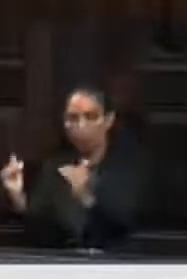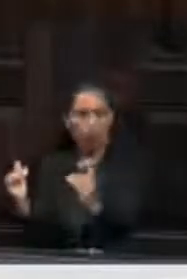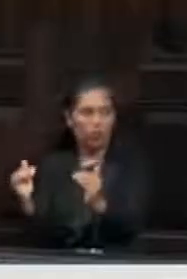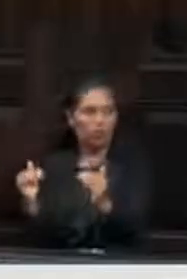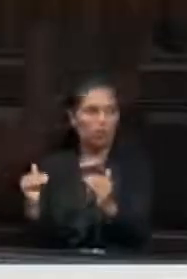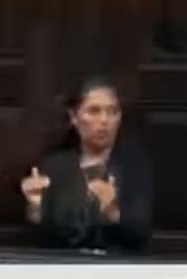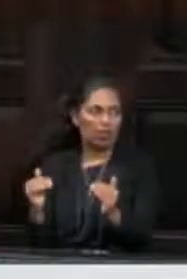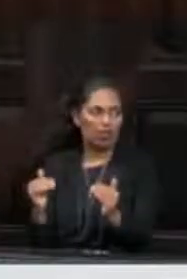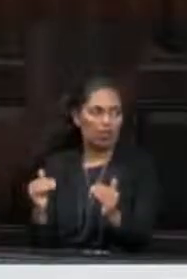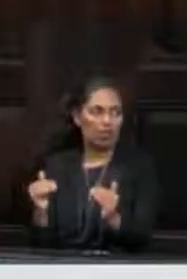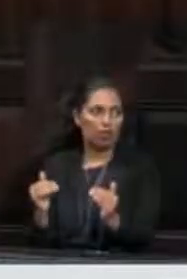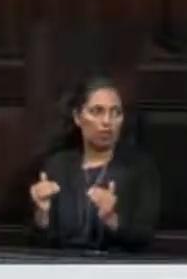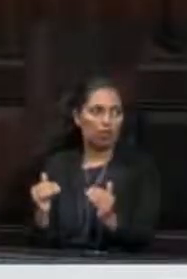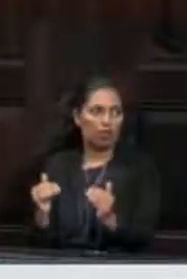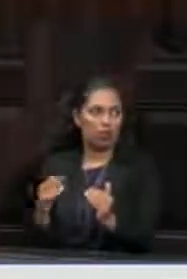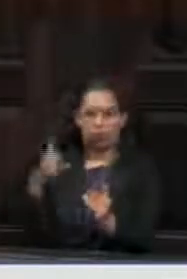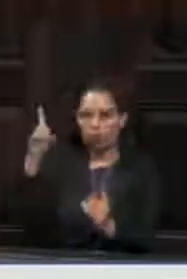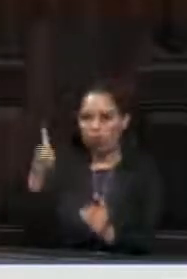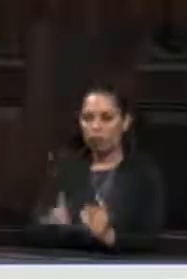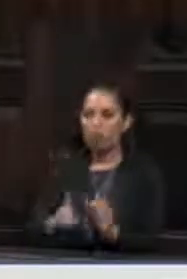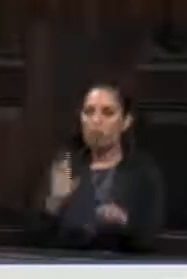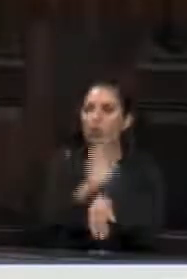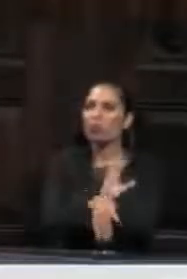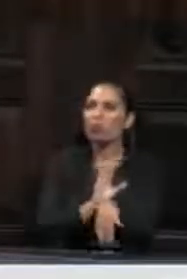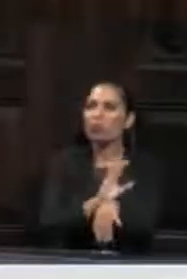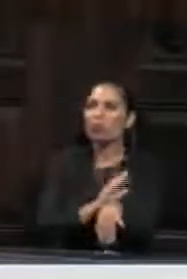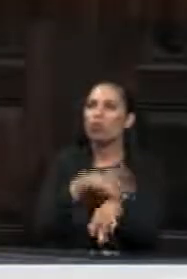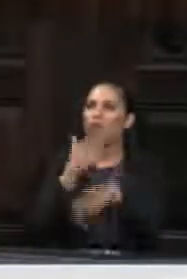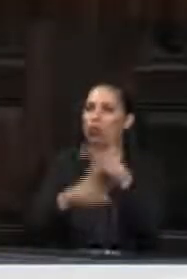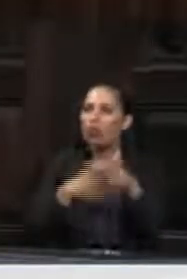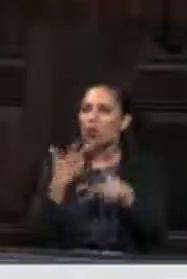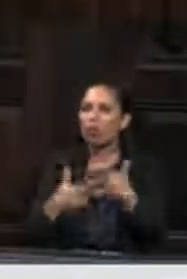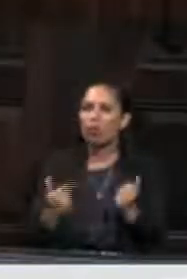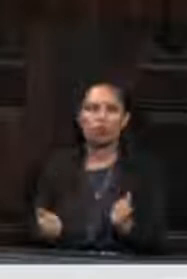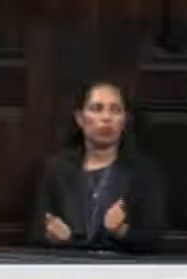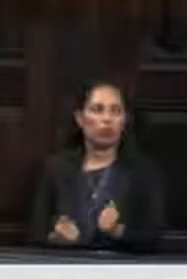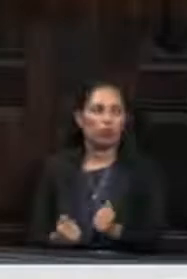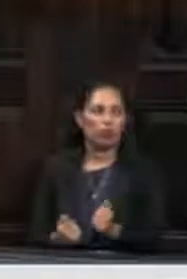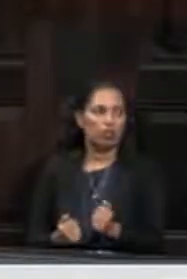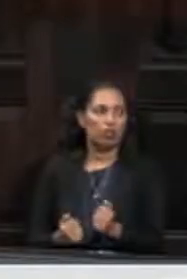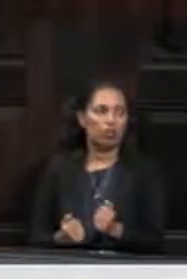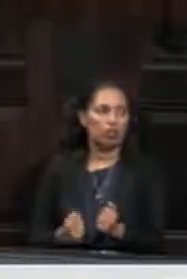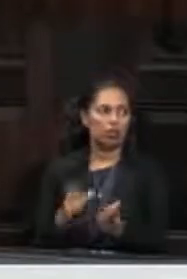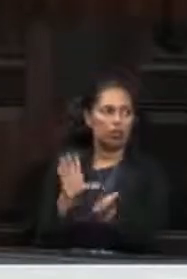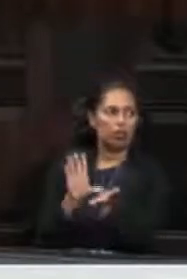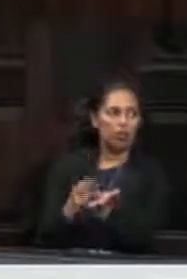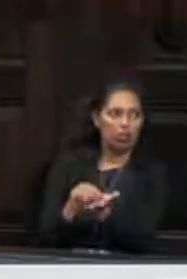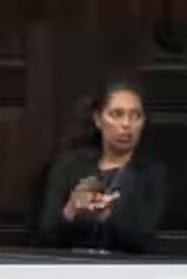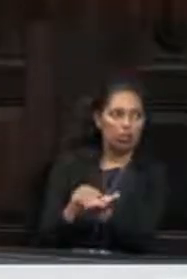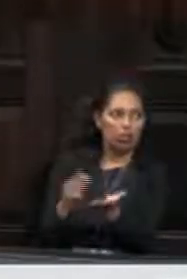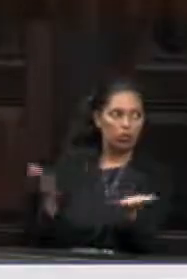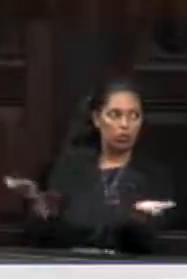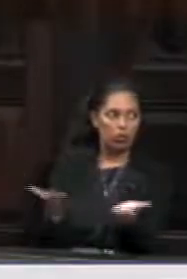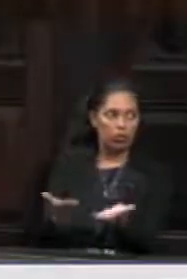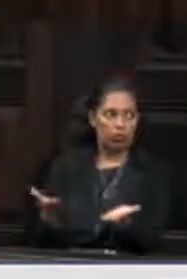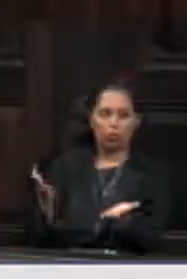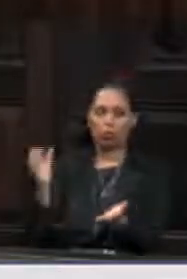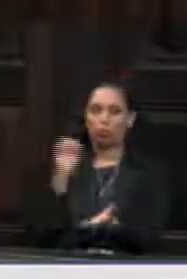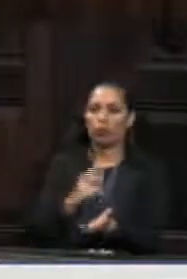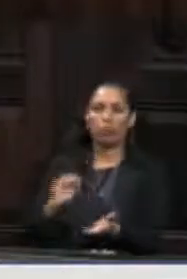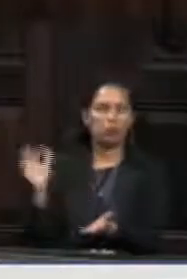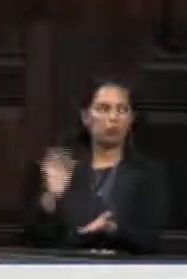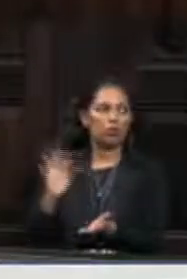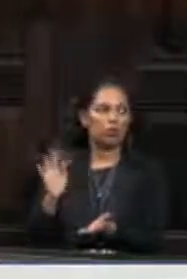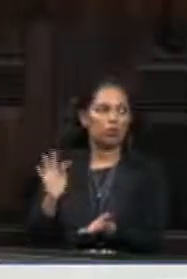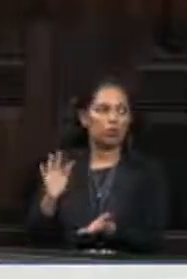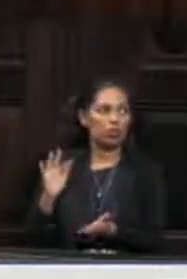aí são direitos fundamentais, previstos na Constituição. Então, senhor presidente, está na pauta de hoje do Supremo Tribunal Federal a